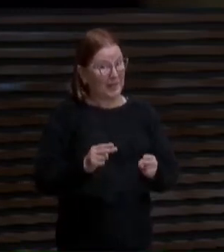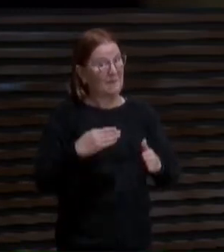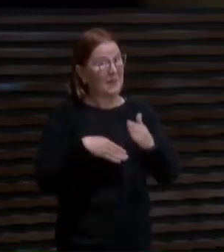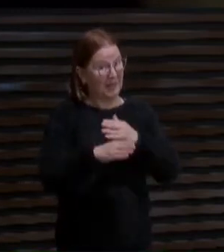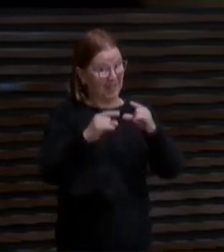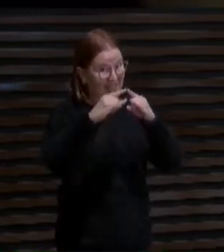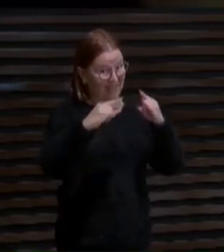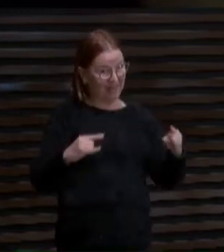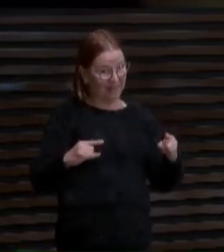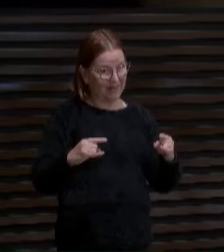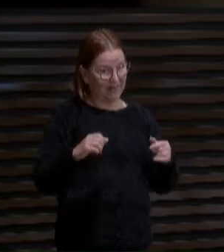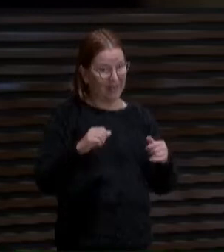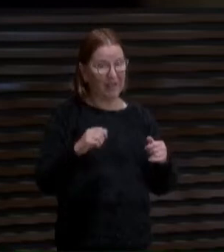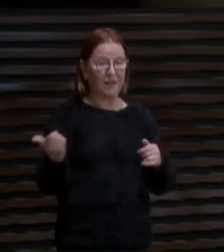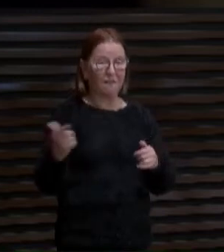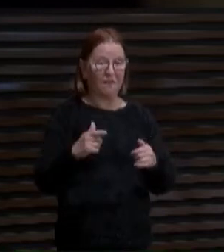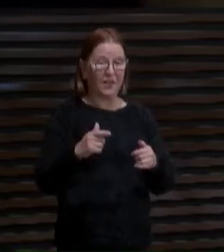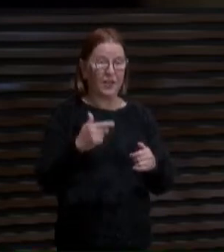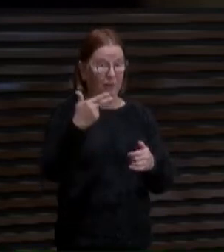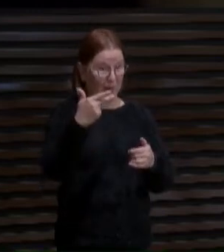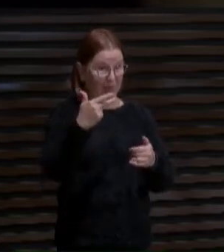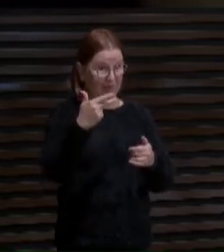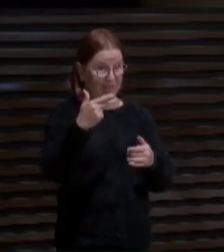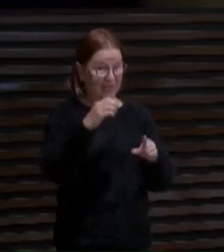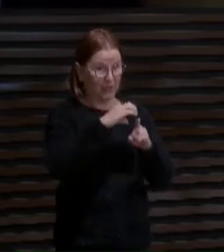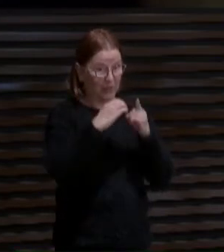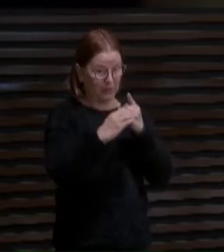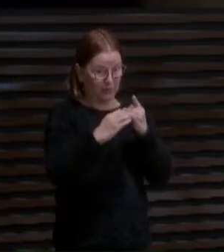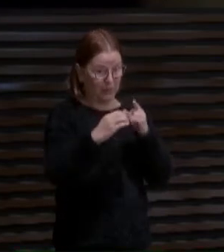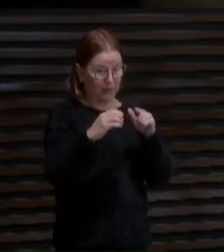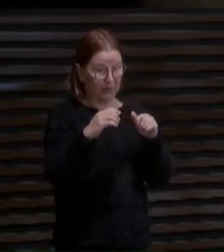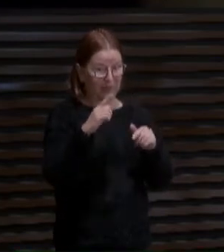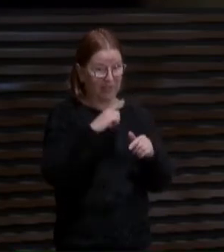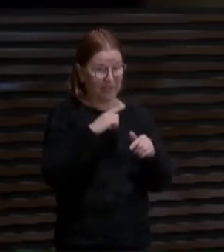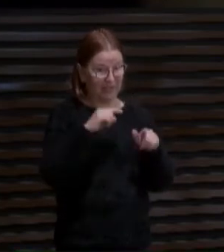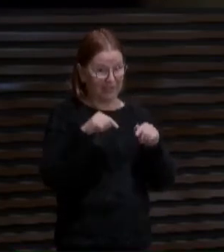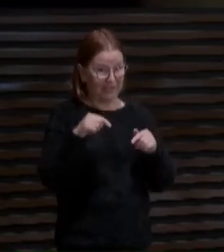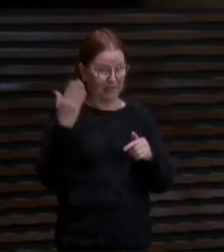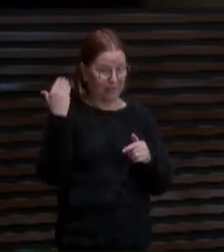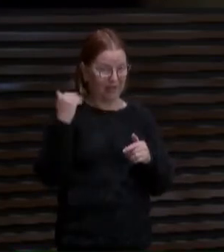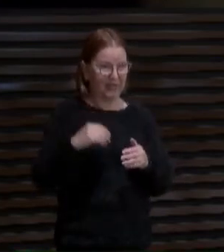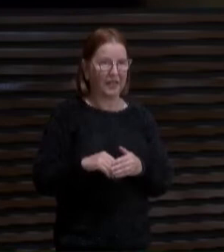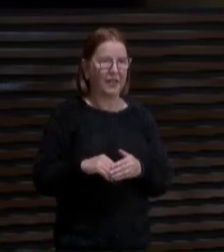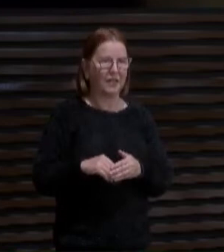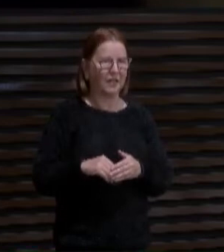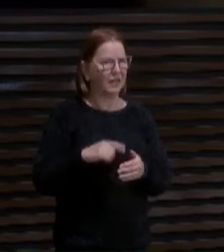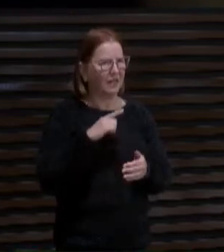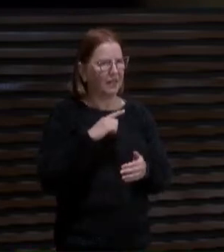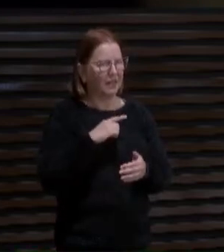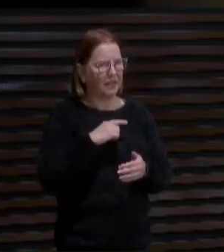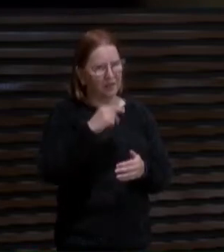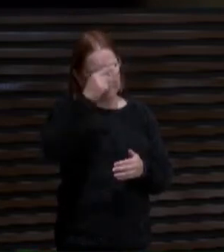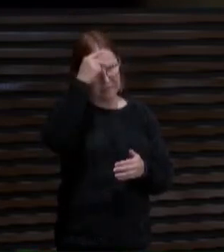cultos que tinha aqui nessa comunidade o pessoal vem de manhã não vem de noite na quarta não vem não vem na oração não vem rapaz